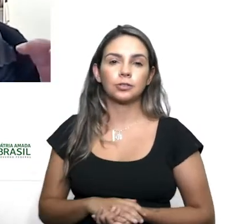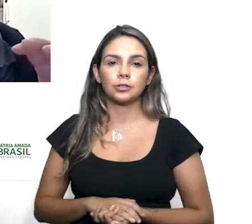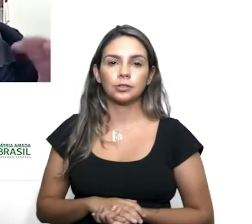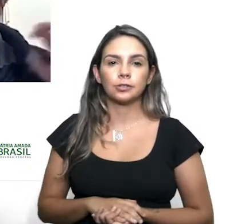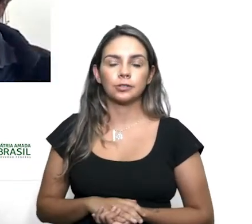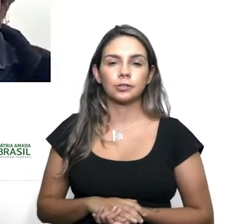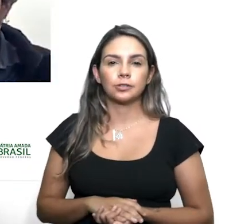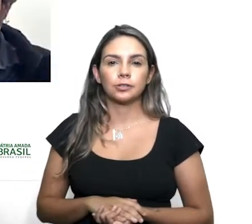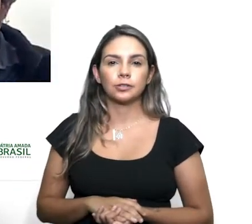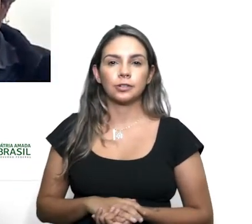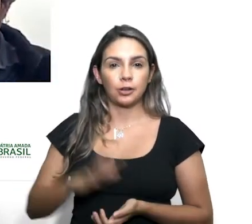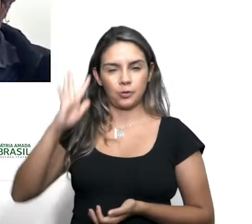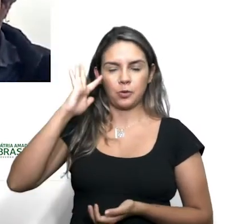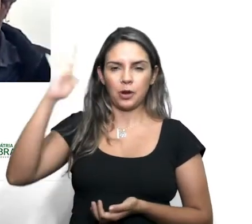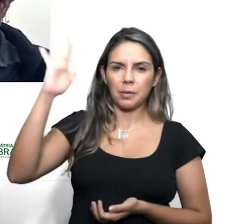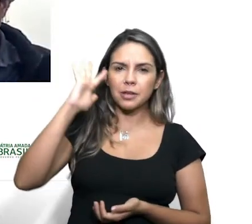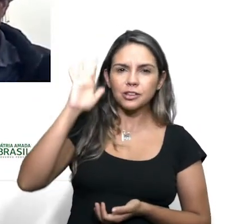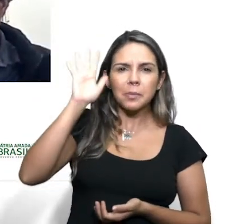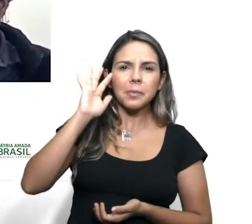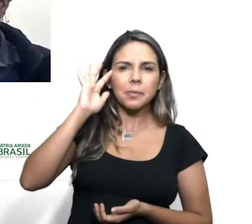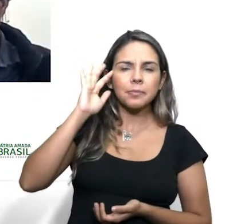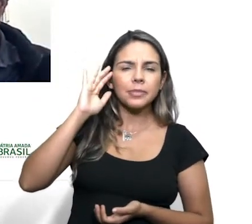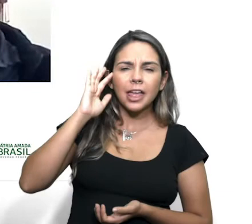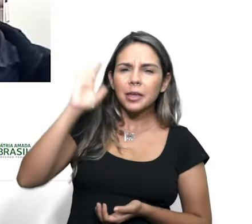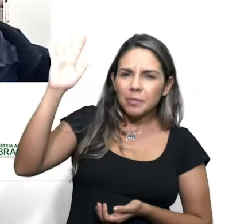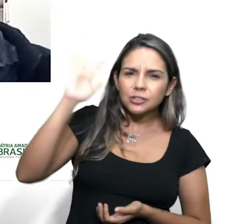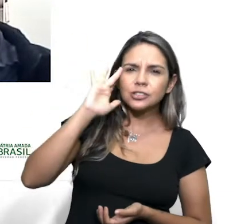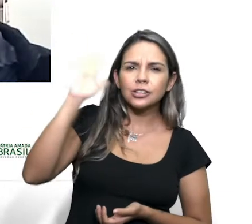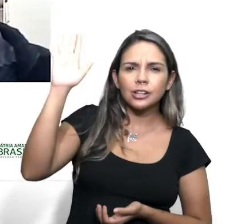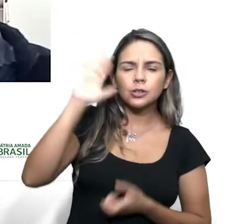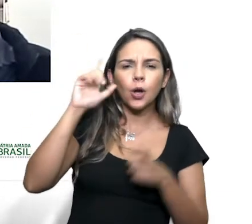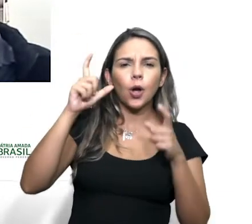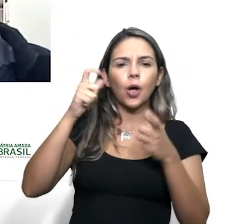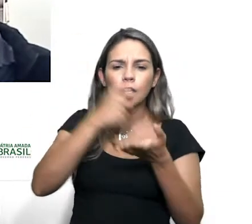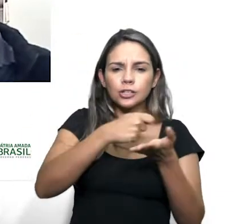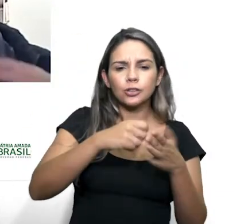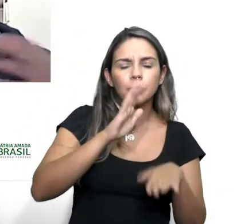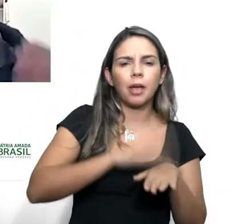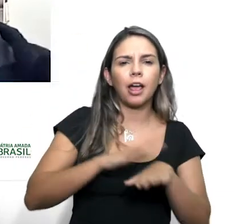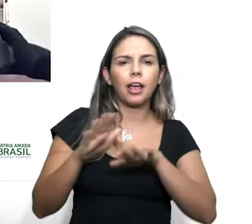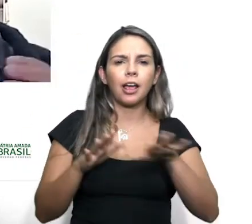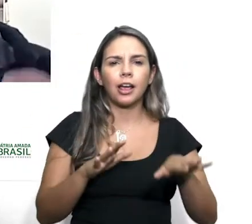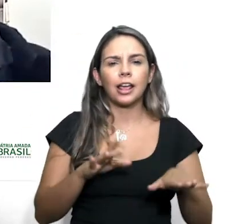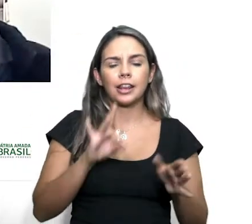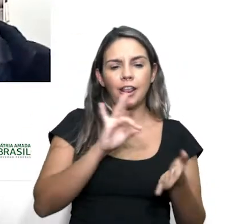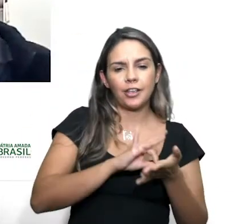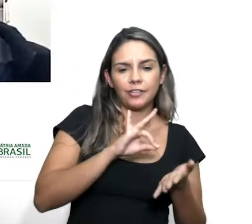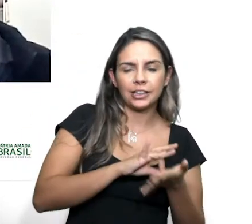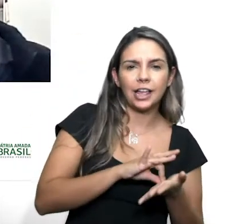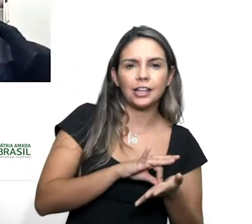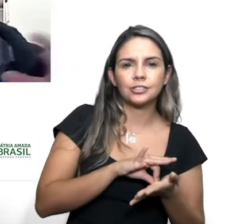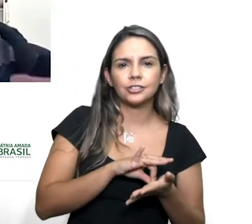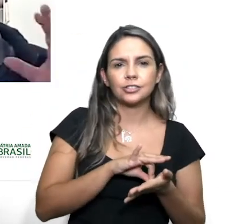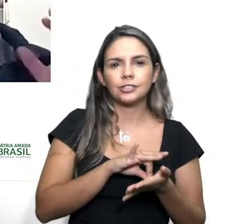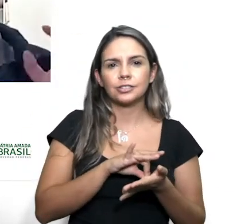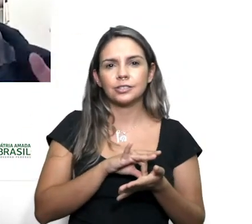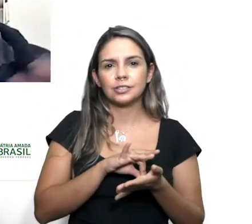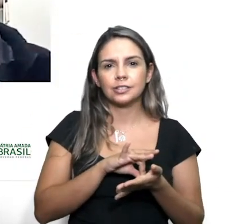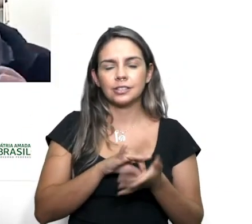que são mais do imaginário e há outros escritores que são mais do realismo, enfim,